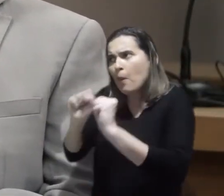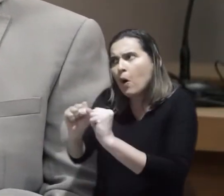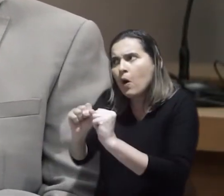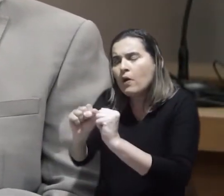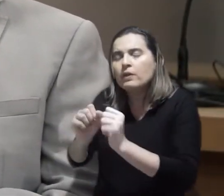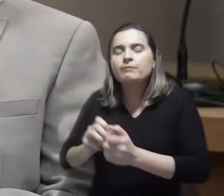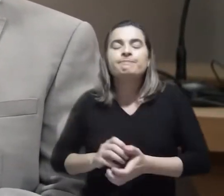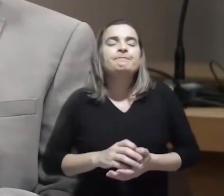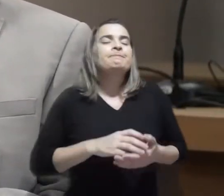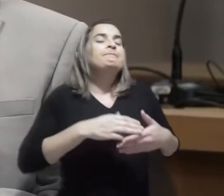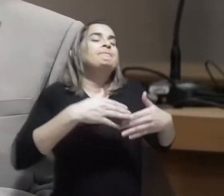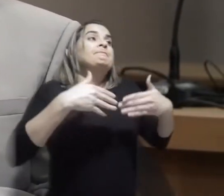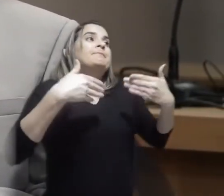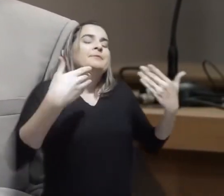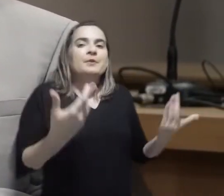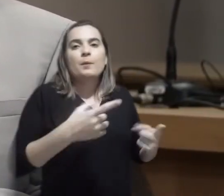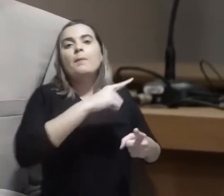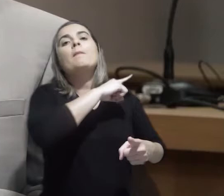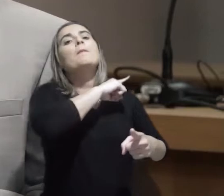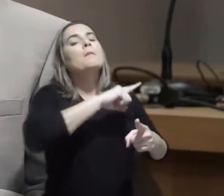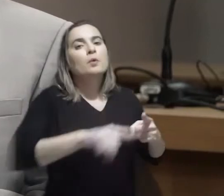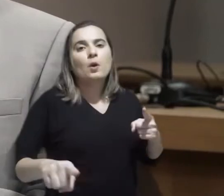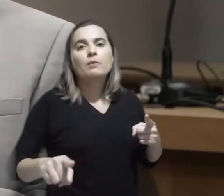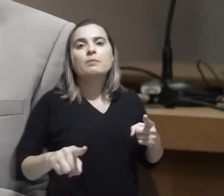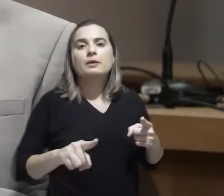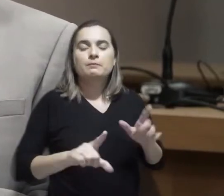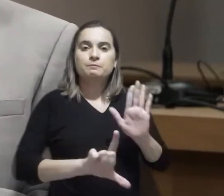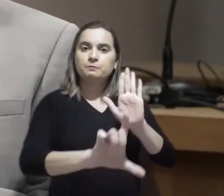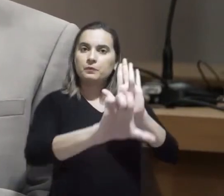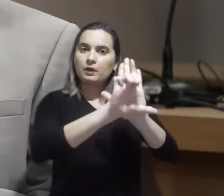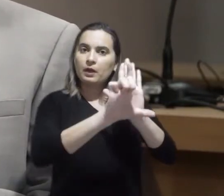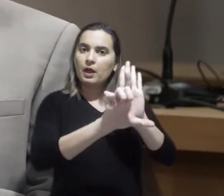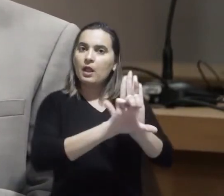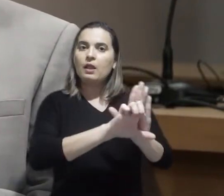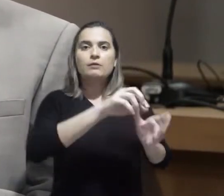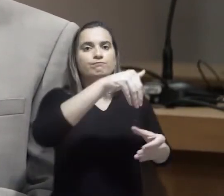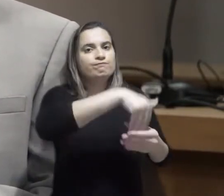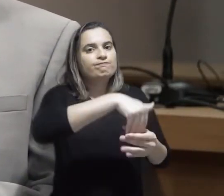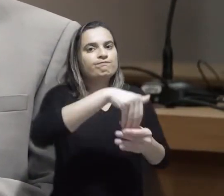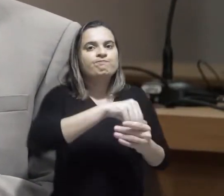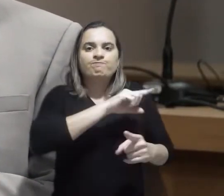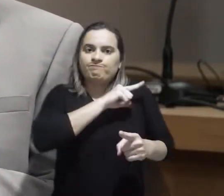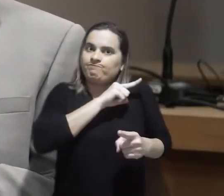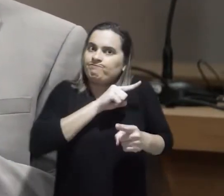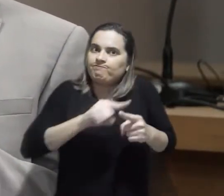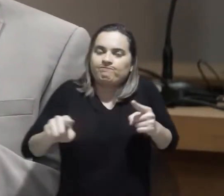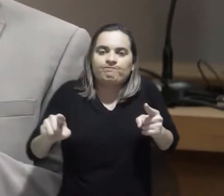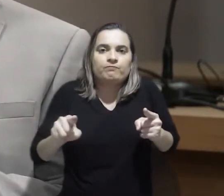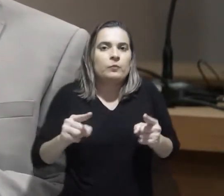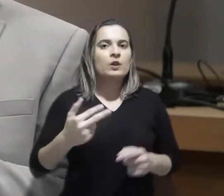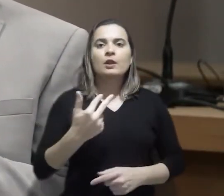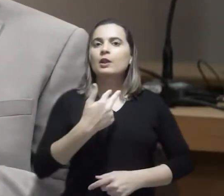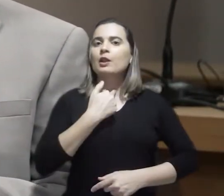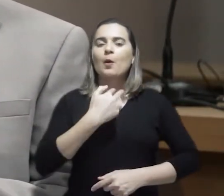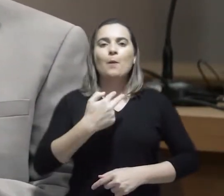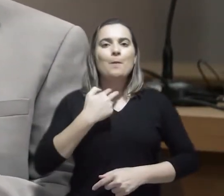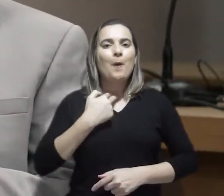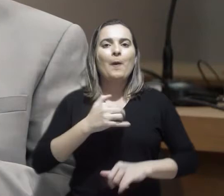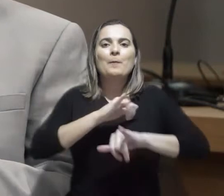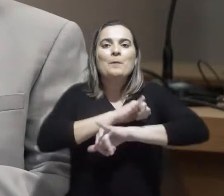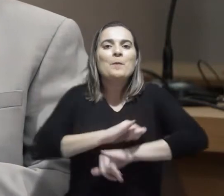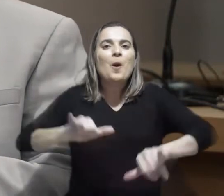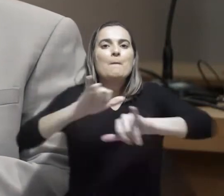outra situação proibida pela lei eleitoral, a Lei 9.504, que é a propaganda